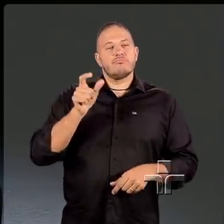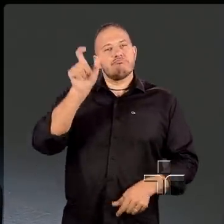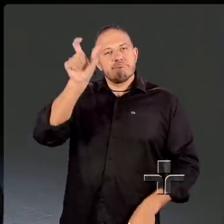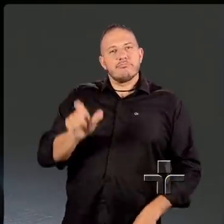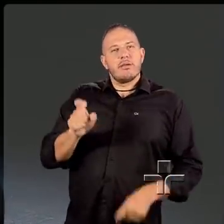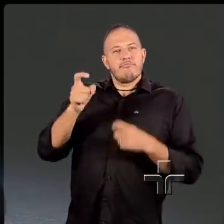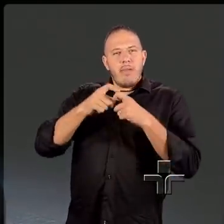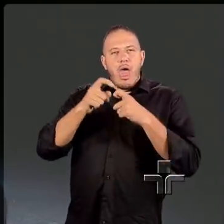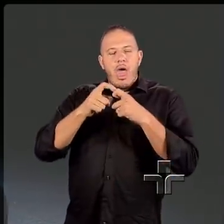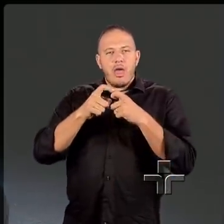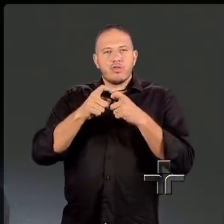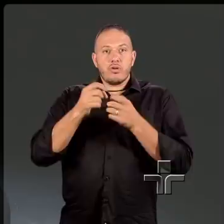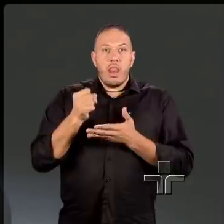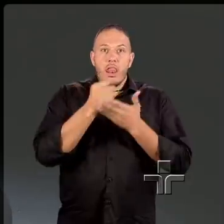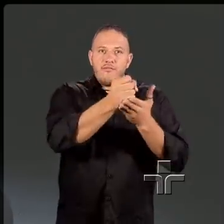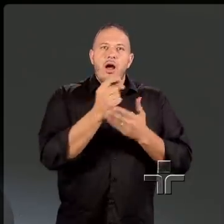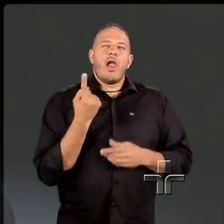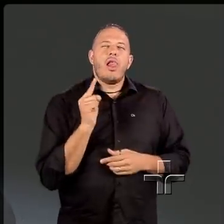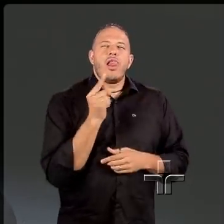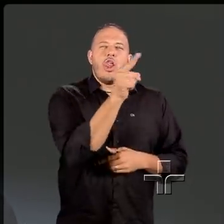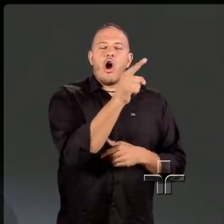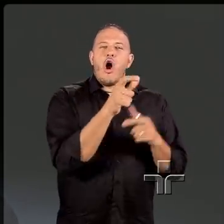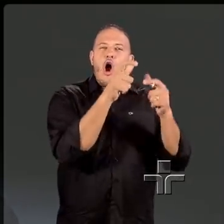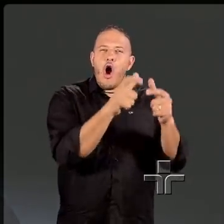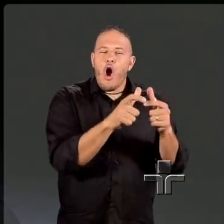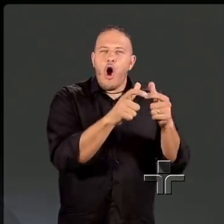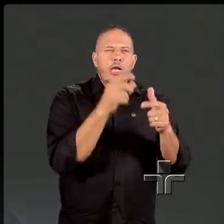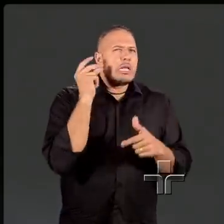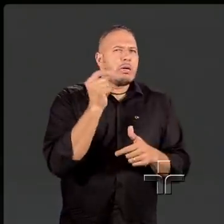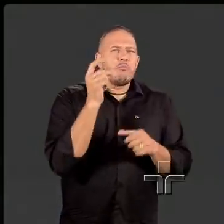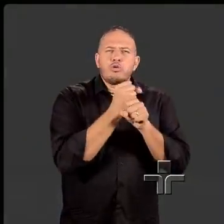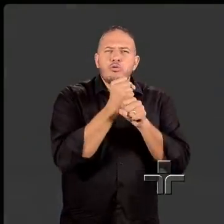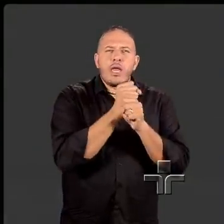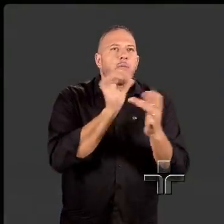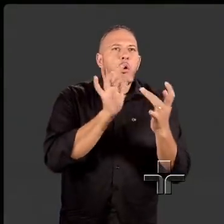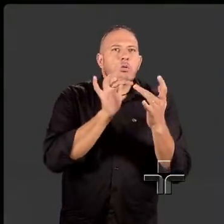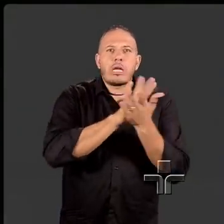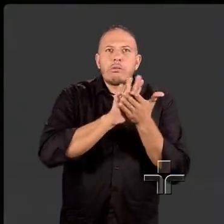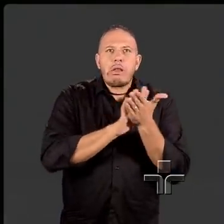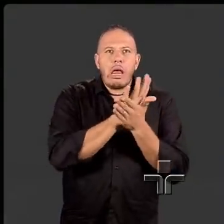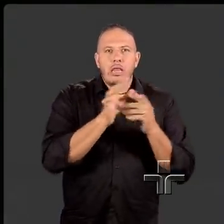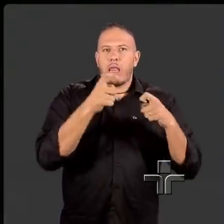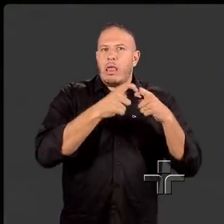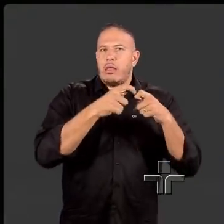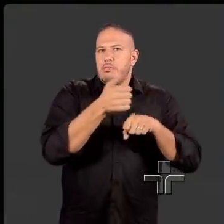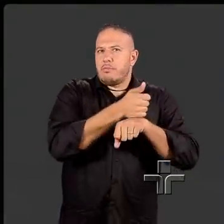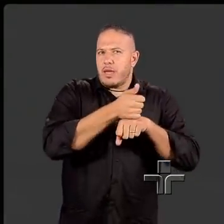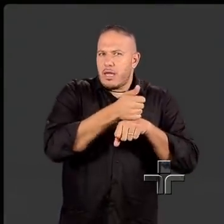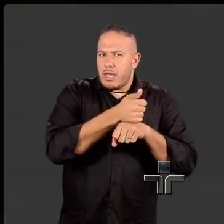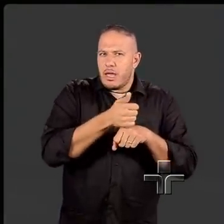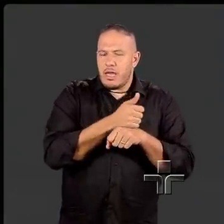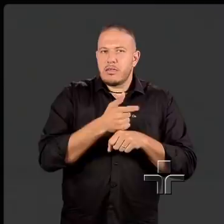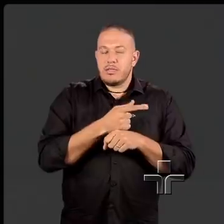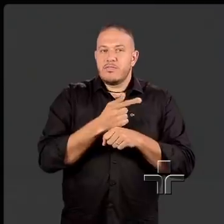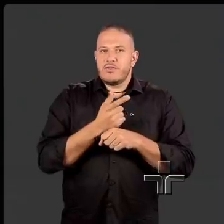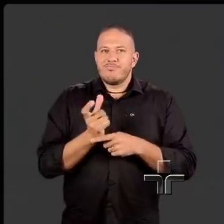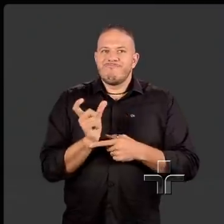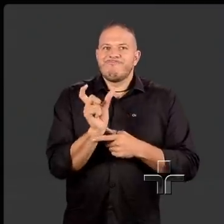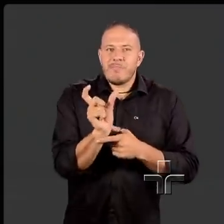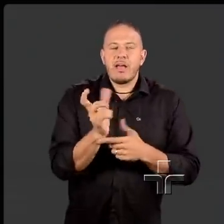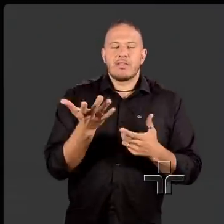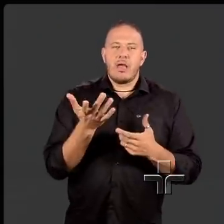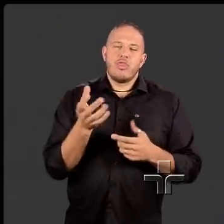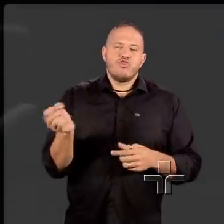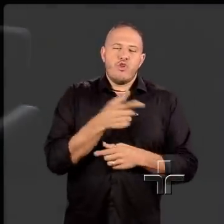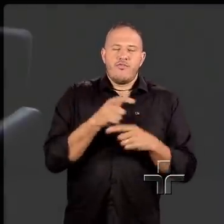as regiões que não viam médico há muito tempo, ela foi, digamos, colocada sob a forma do